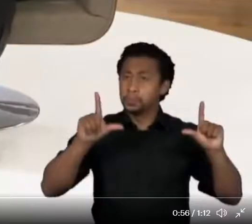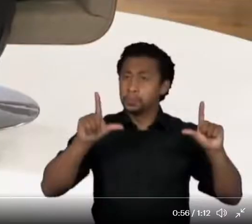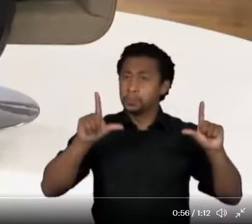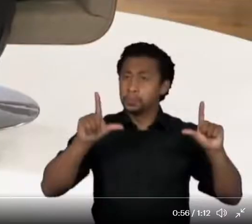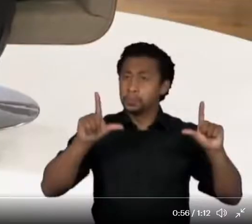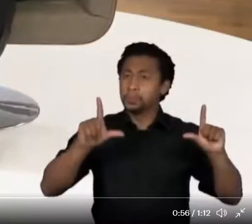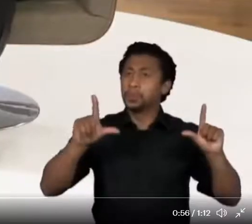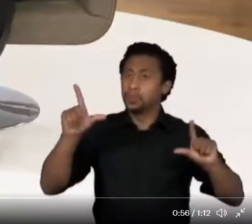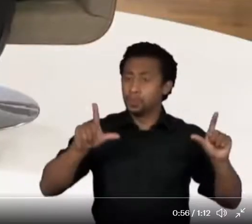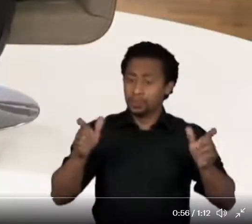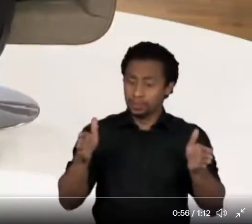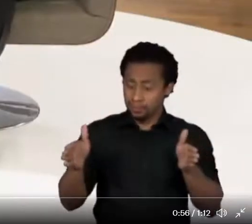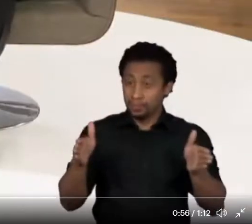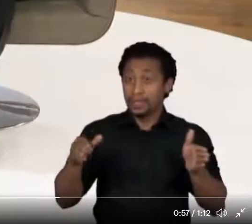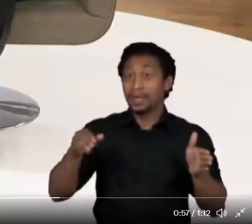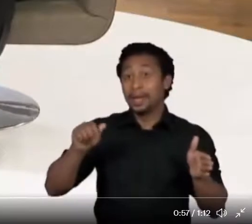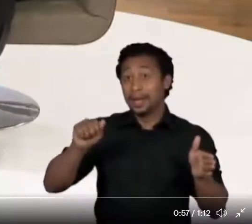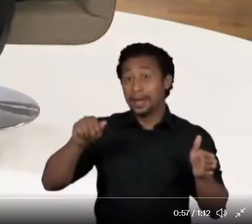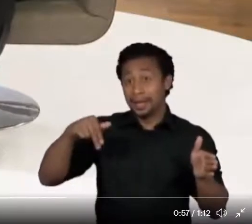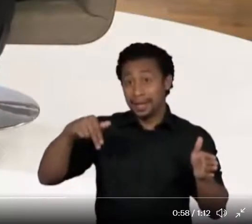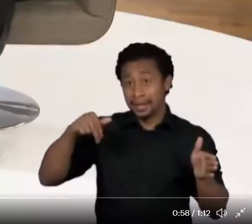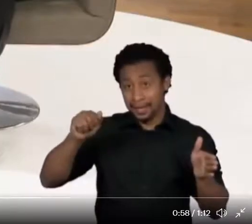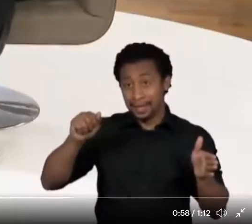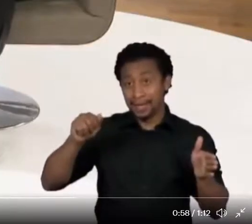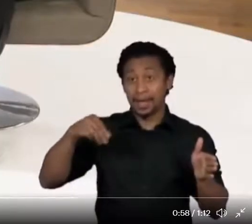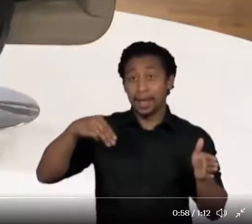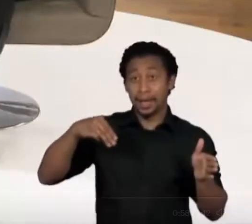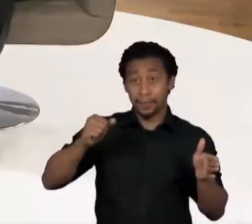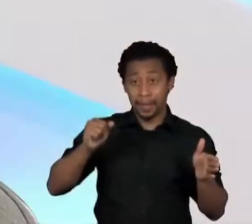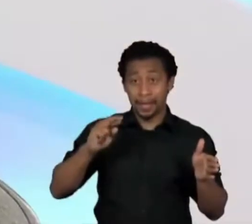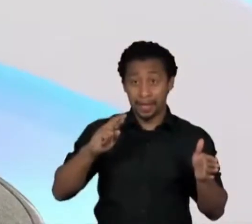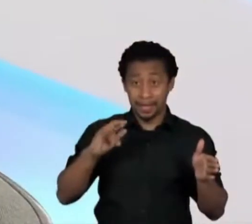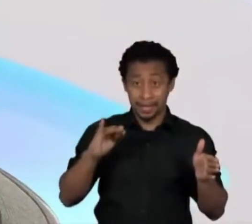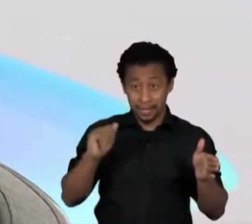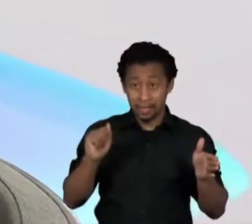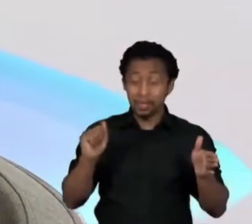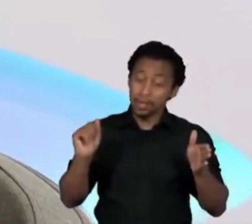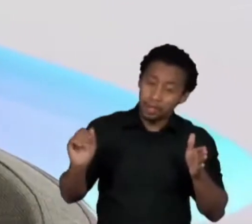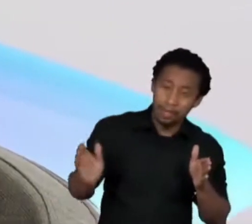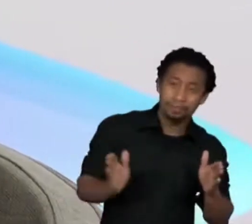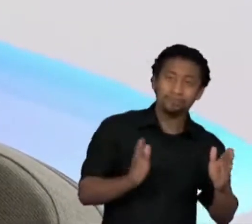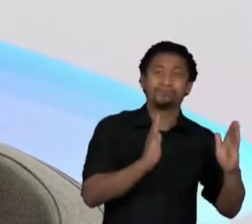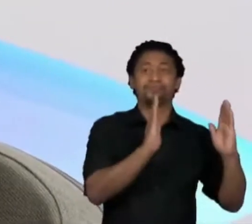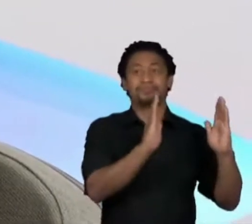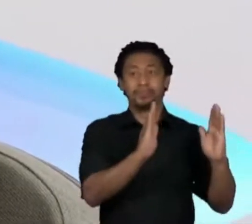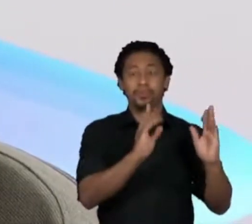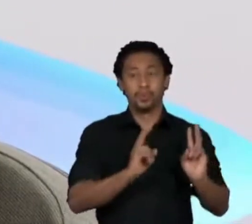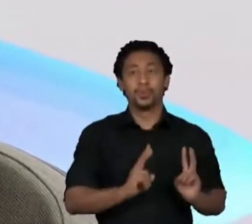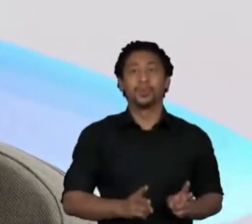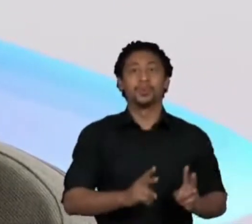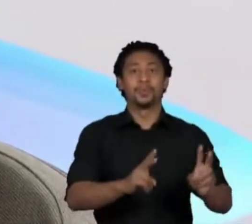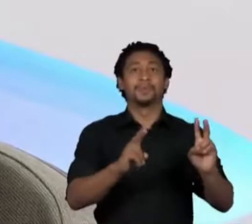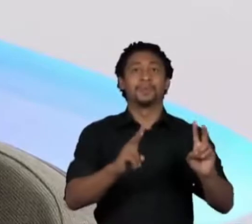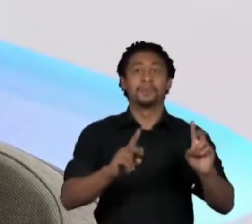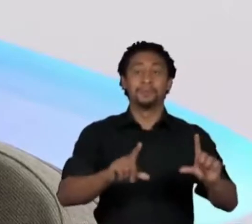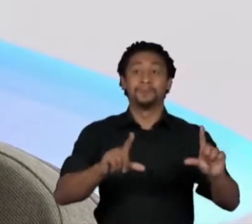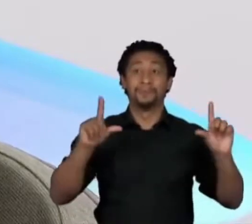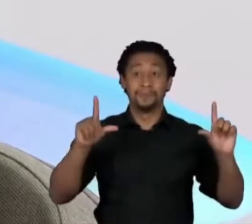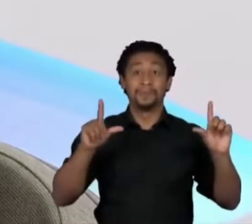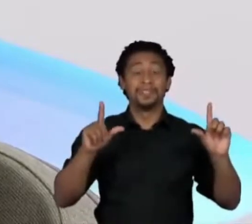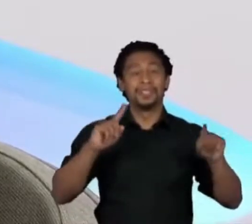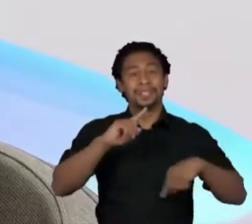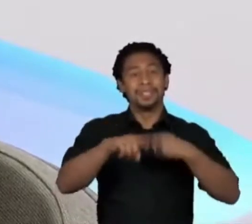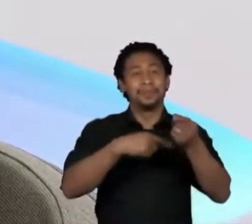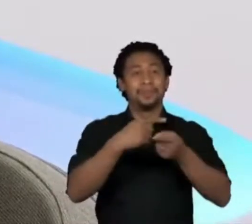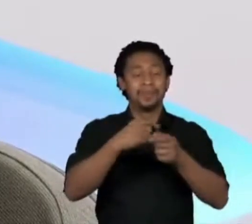essa atrocidade cara Ana Maria né que a entretenimento e que a gente possa levar para entregar para o